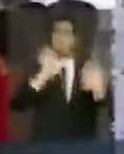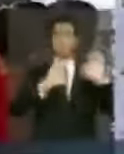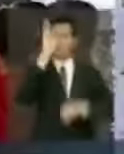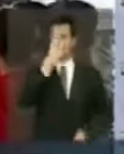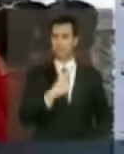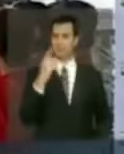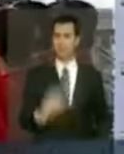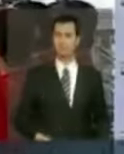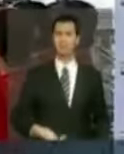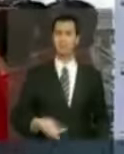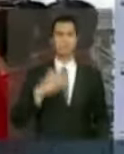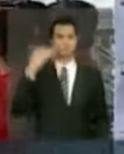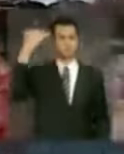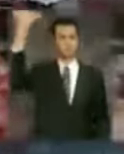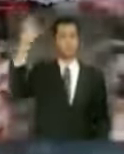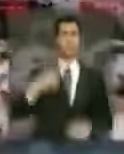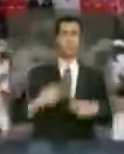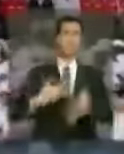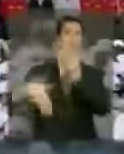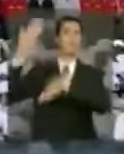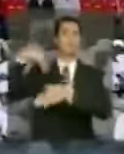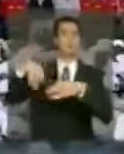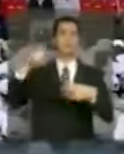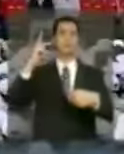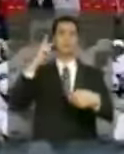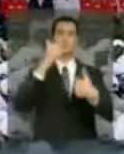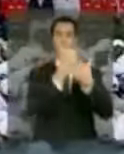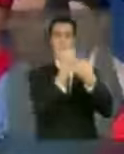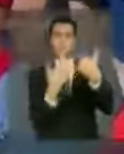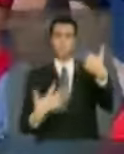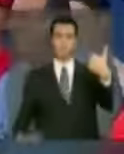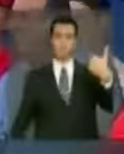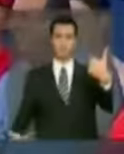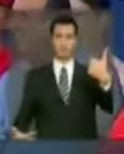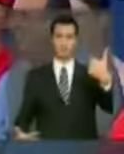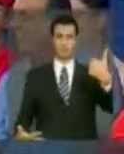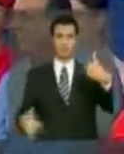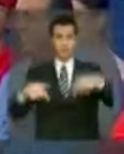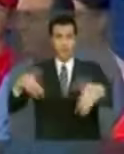Teve um tempo que a diretoria da Petrobras, não era o seu tempo não, Zé Sérgio,